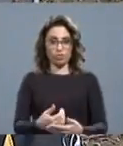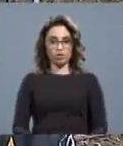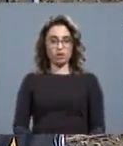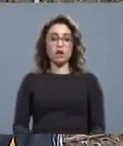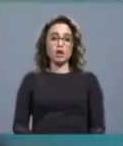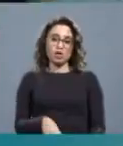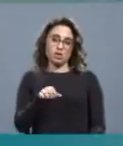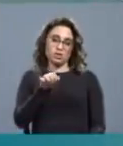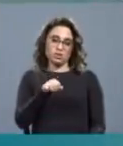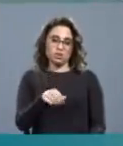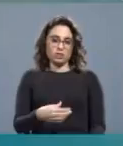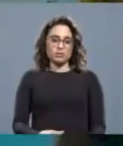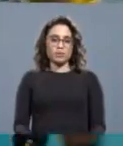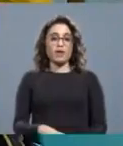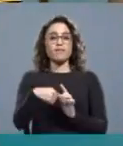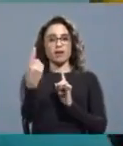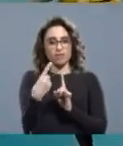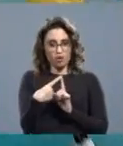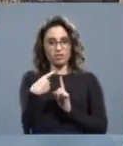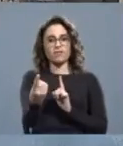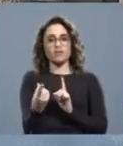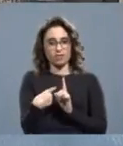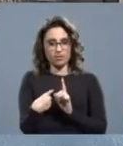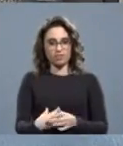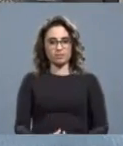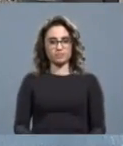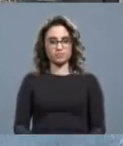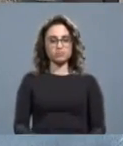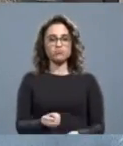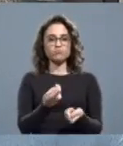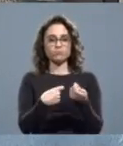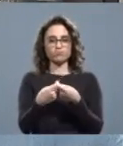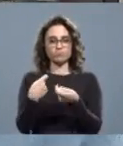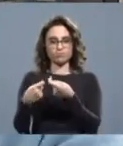Sim, vai e volta, vai e volta. Na comercialização,